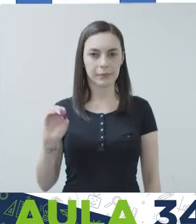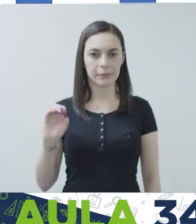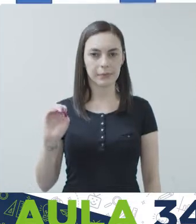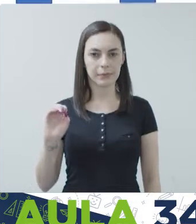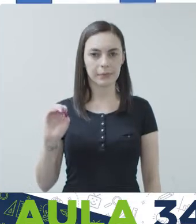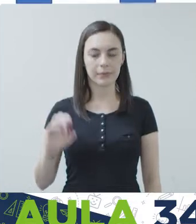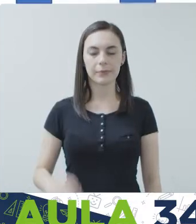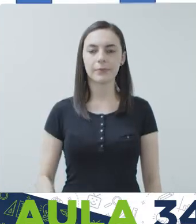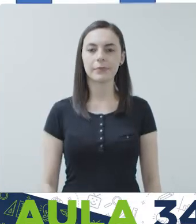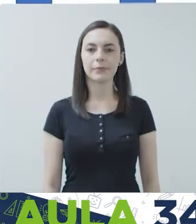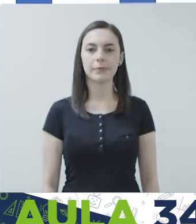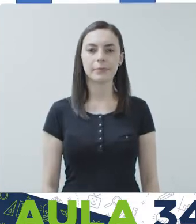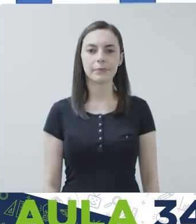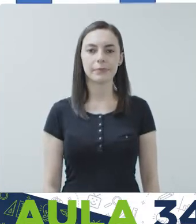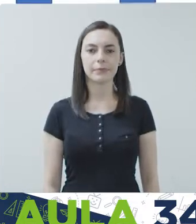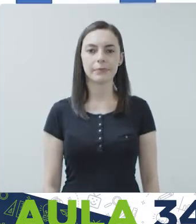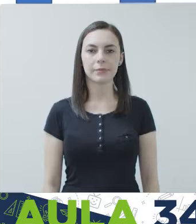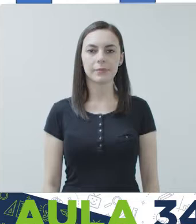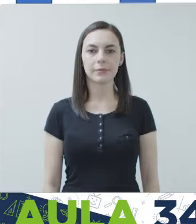dez.